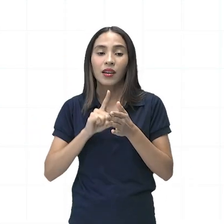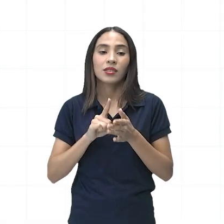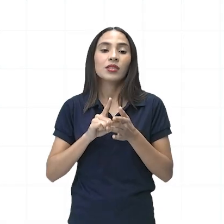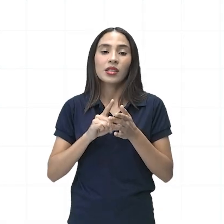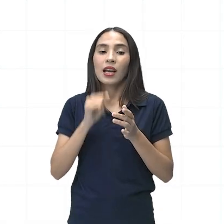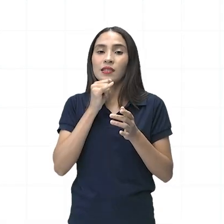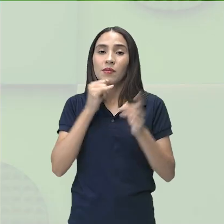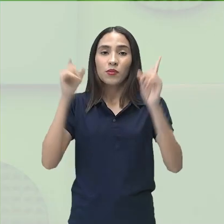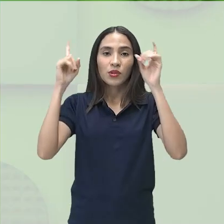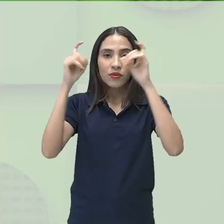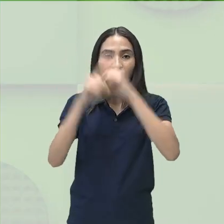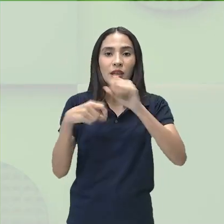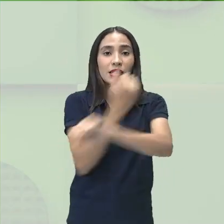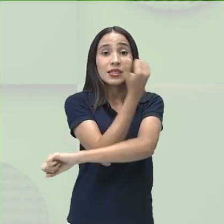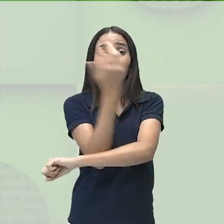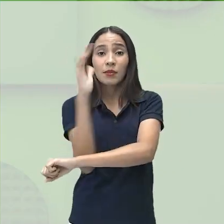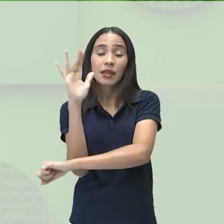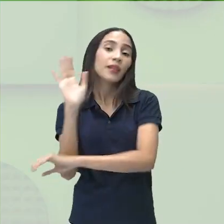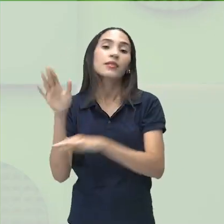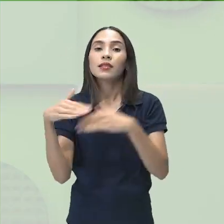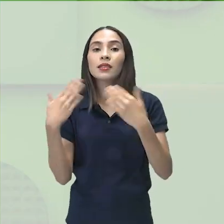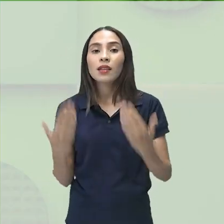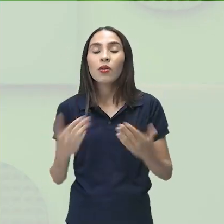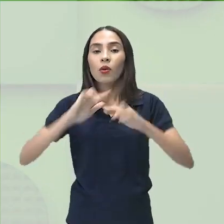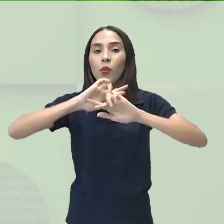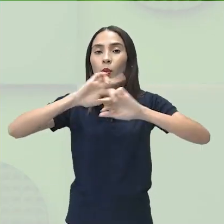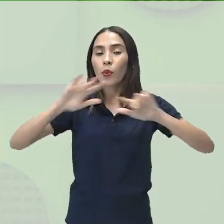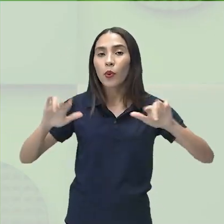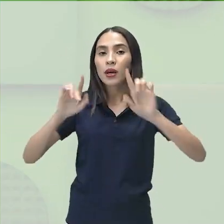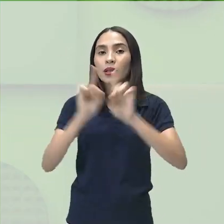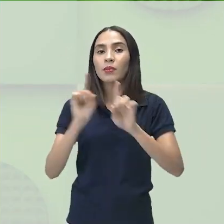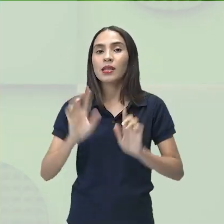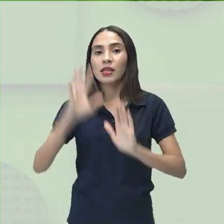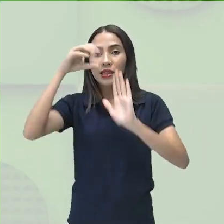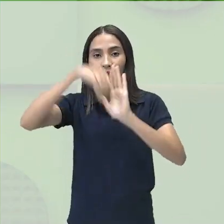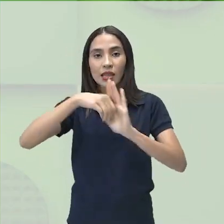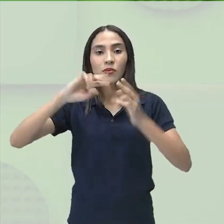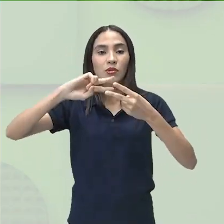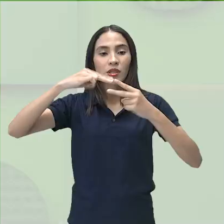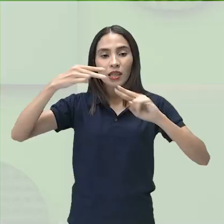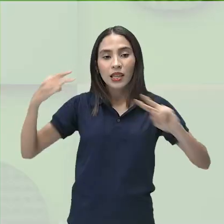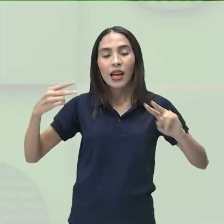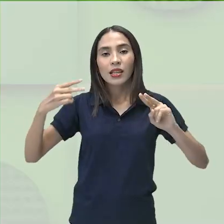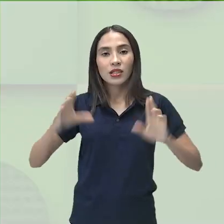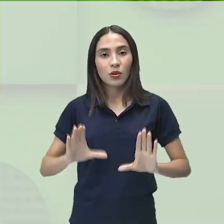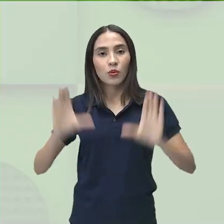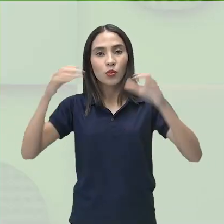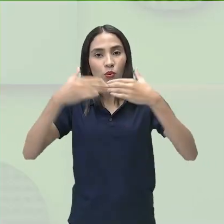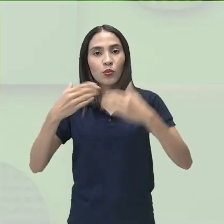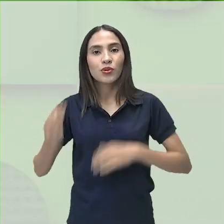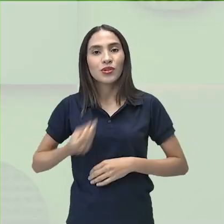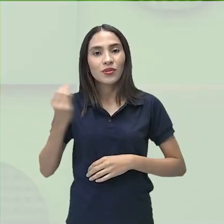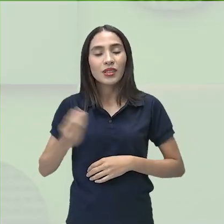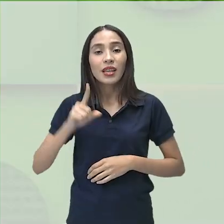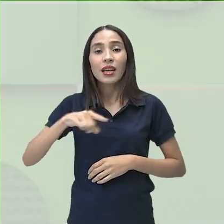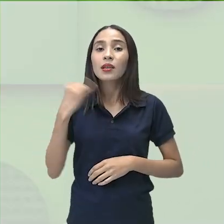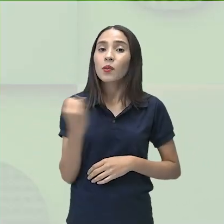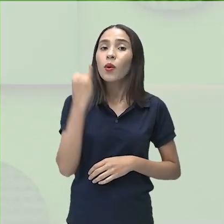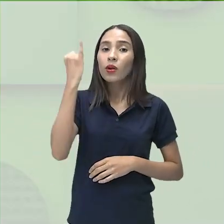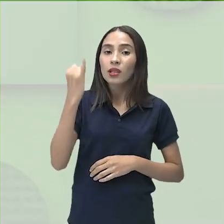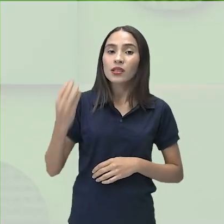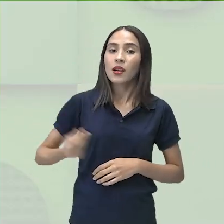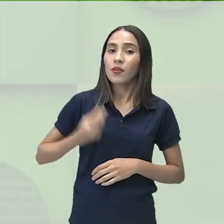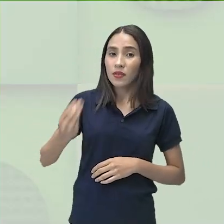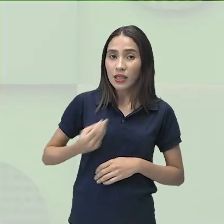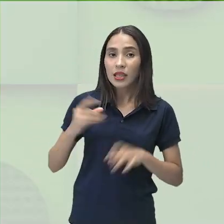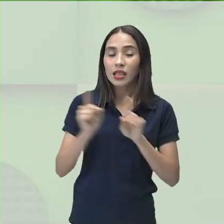desafios ambientais. Então, essa diversidade genética dentro de uma população é essencial para a